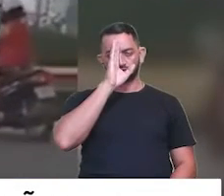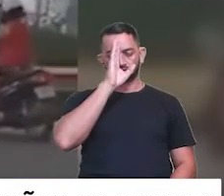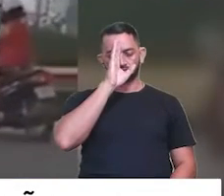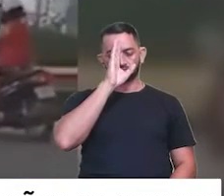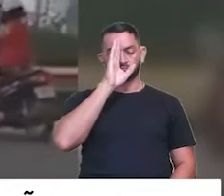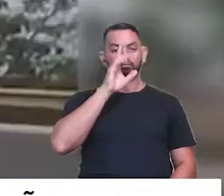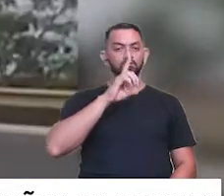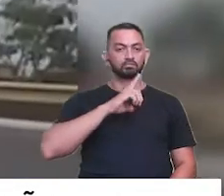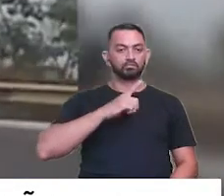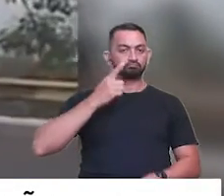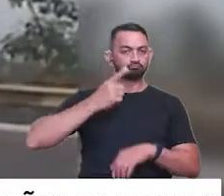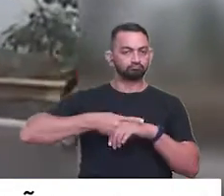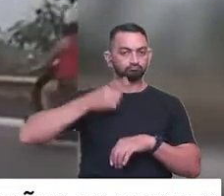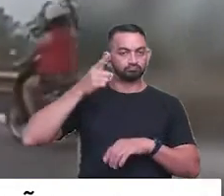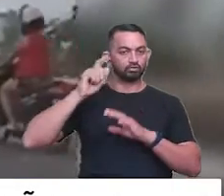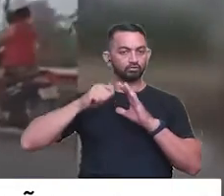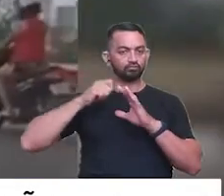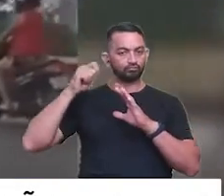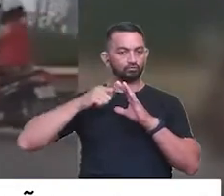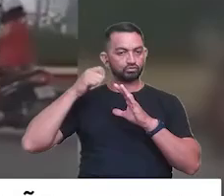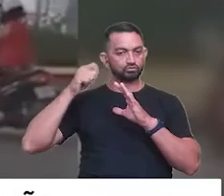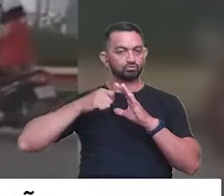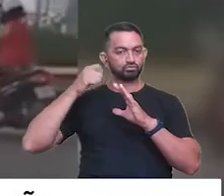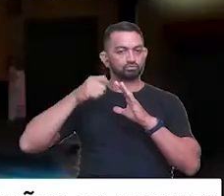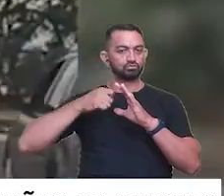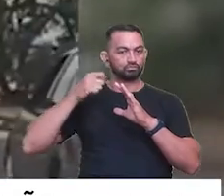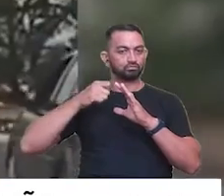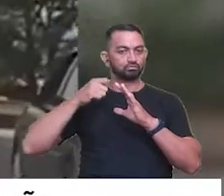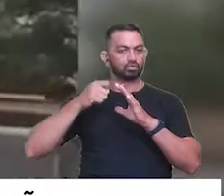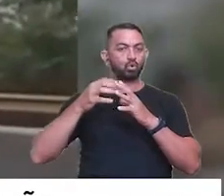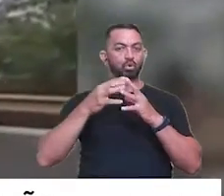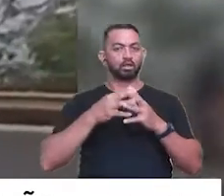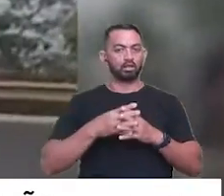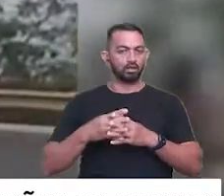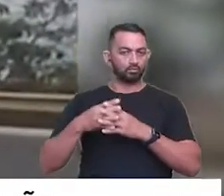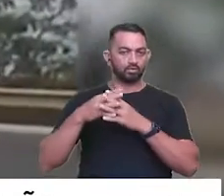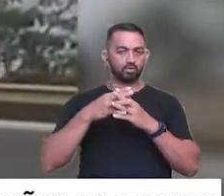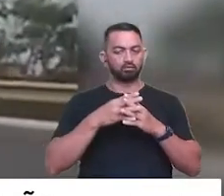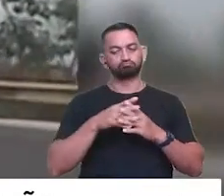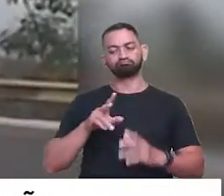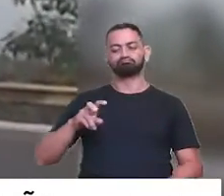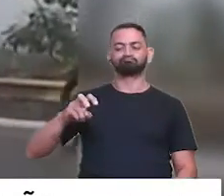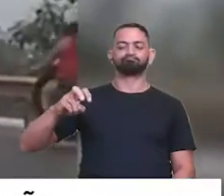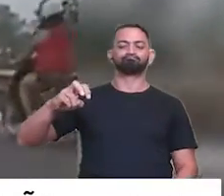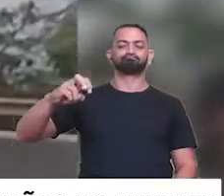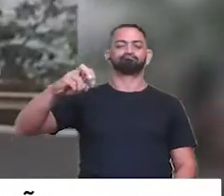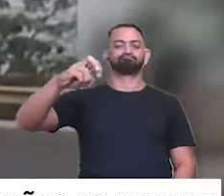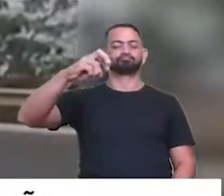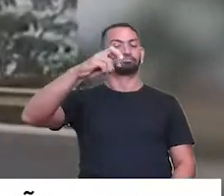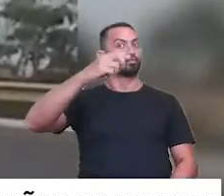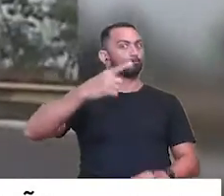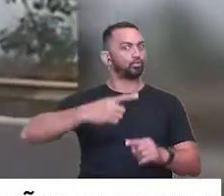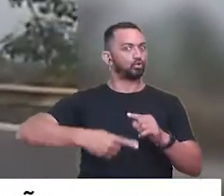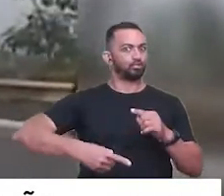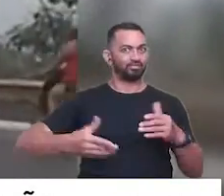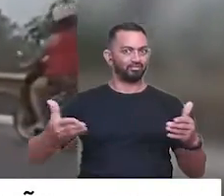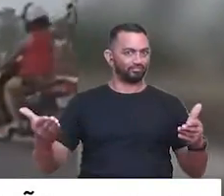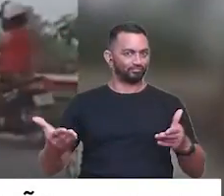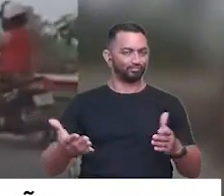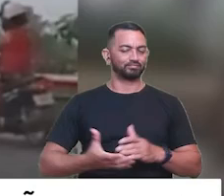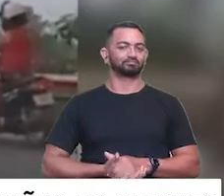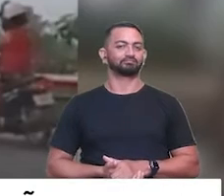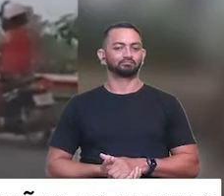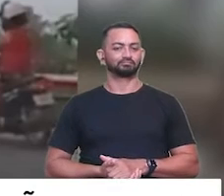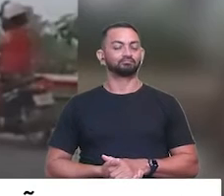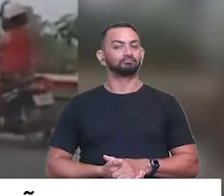das 6 horas horário de pico desse flagrante desse vídeo que a gente tá vendo aí nas imagens de um caminhão passando pelo viaduto né O que não